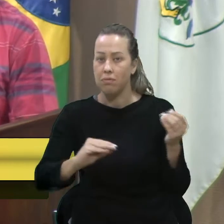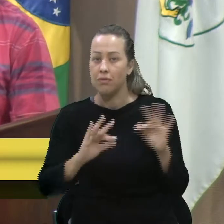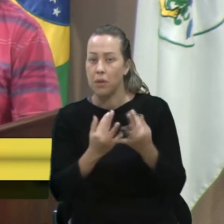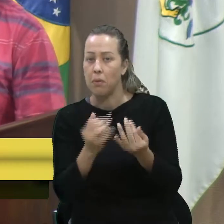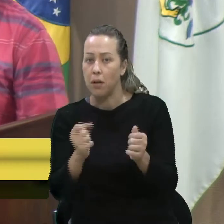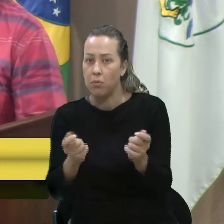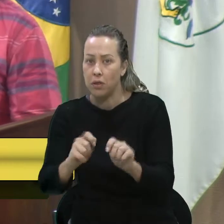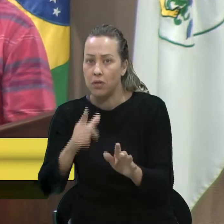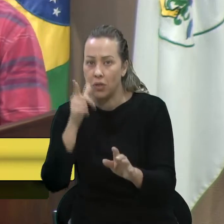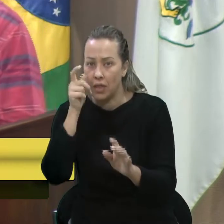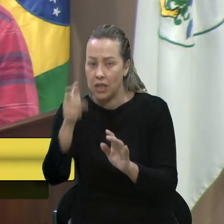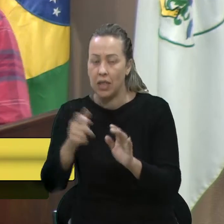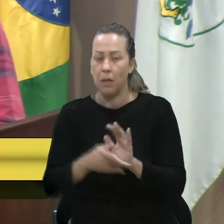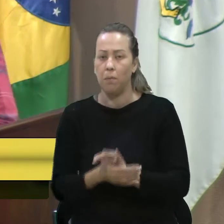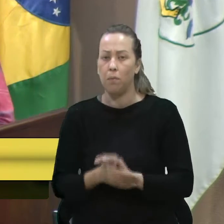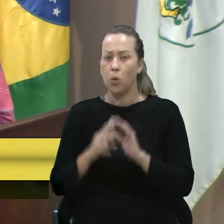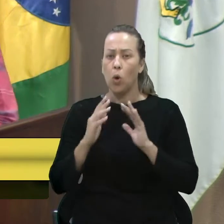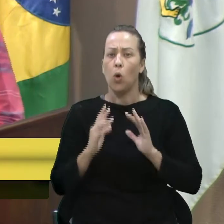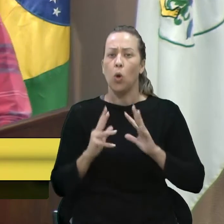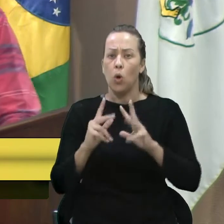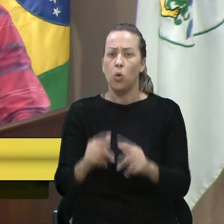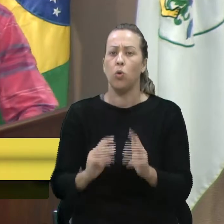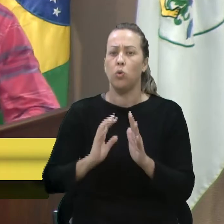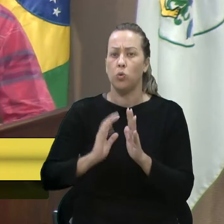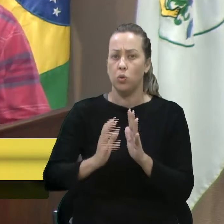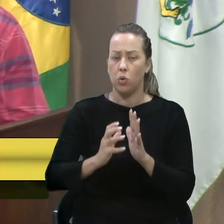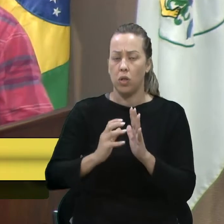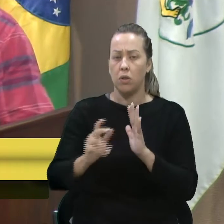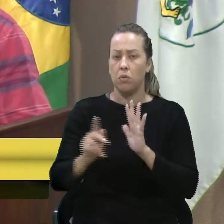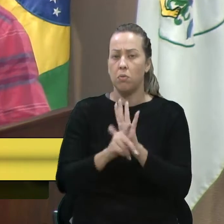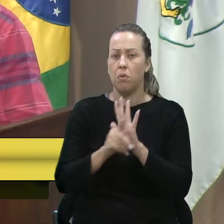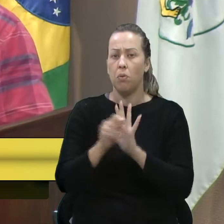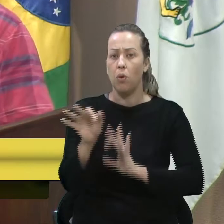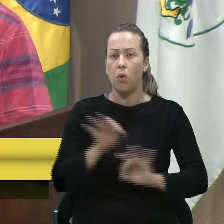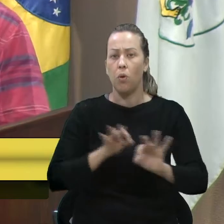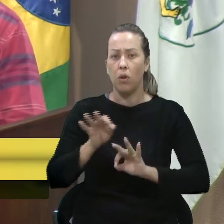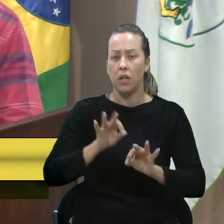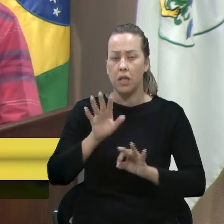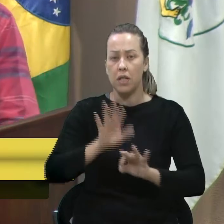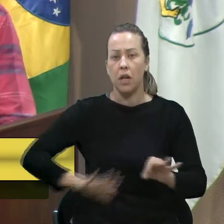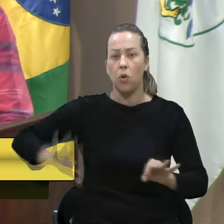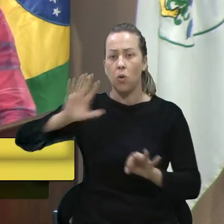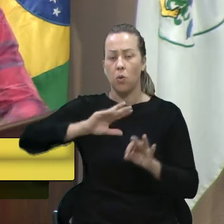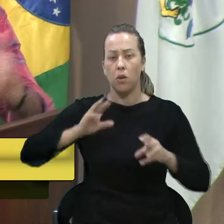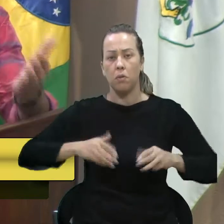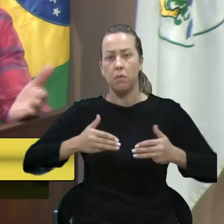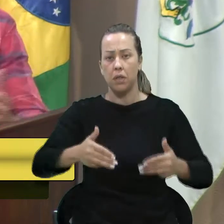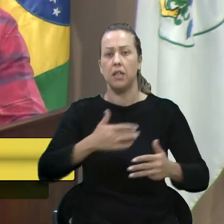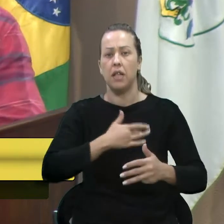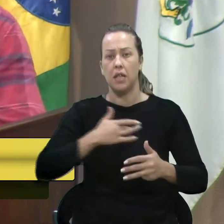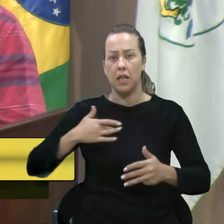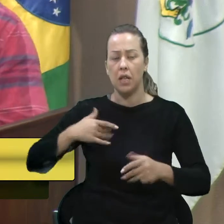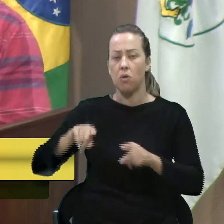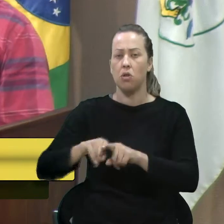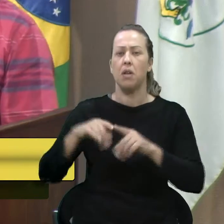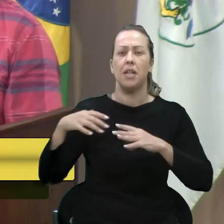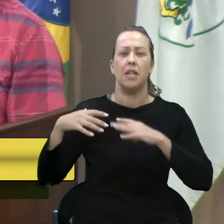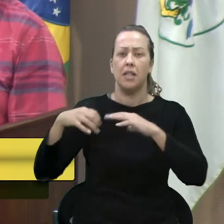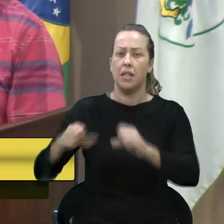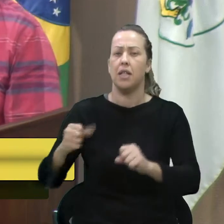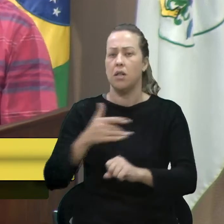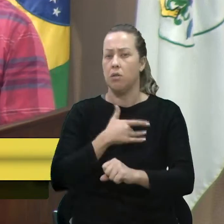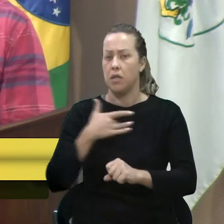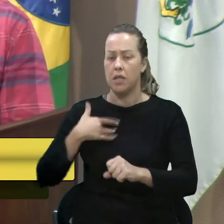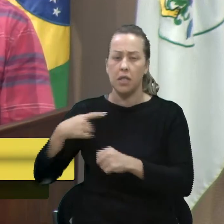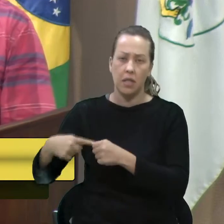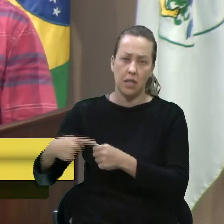baseia. Todos os nossos dados, eles são dados que vêm da Organização Mundial da Saúde e do Ministério da Saúde e das secretarias de saúde de Estado e